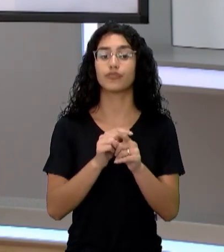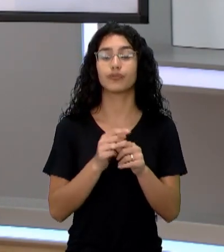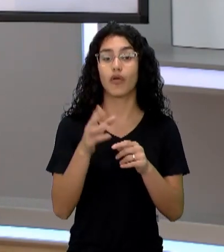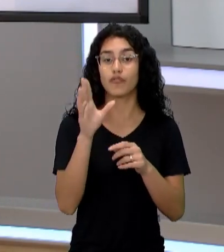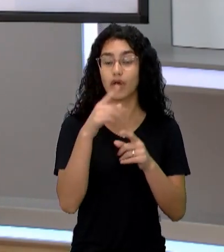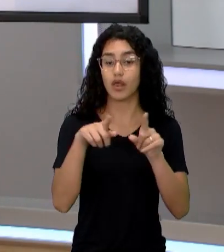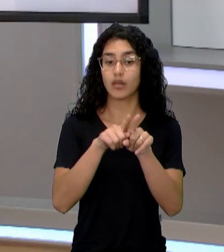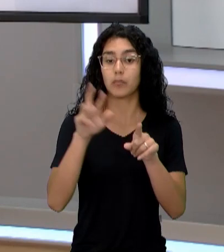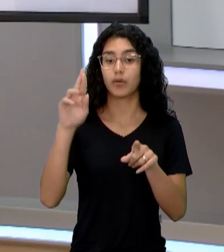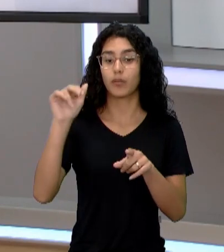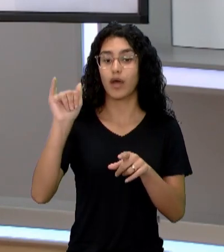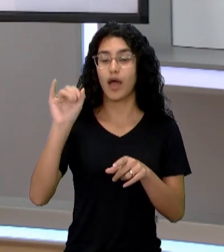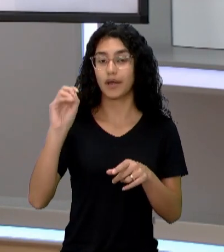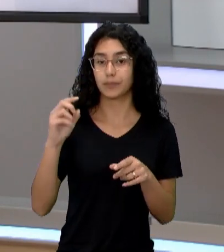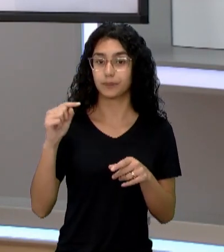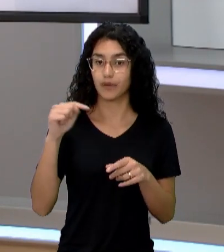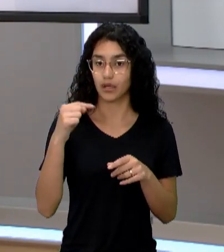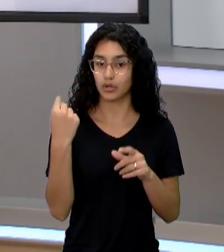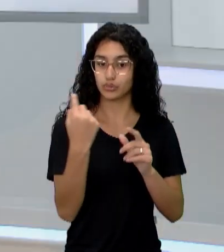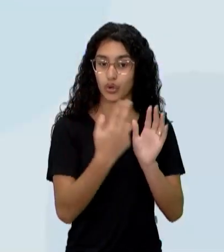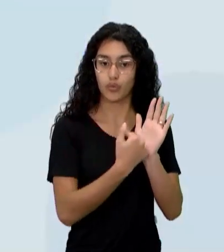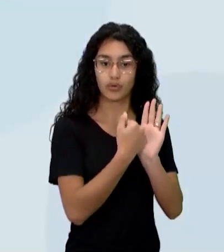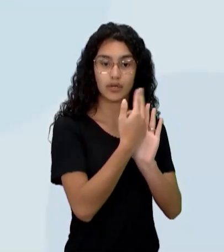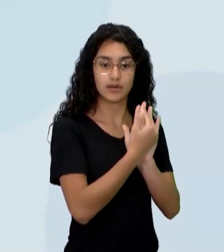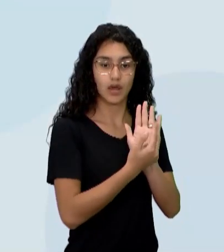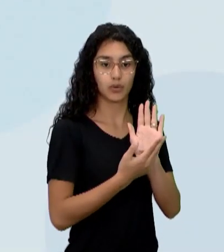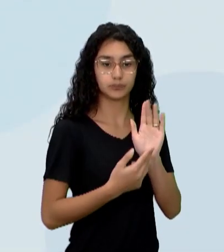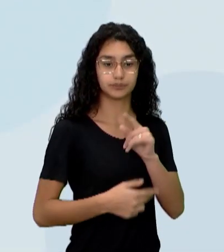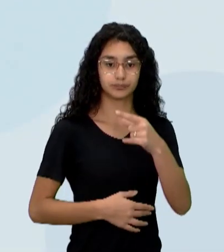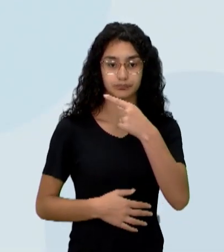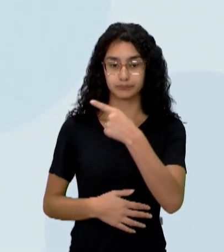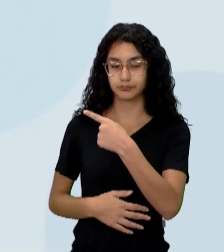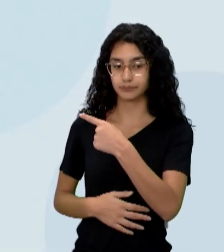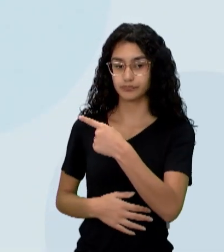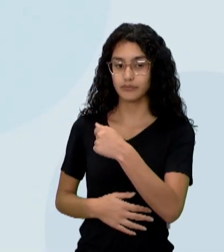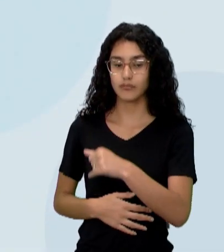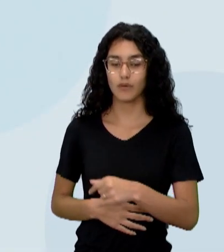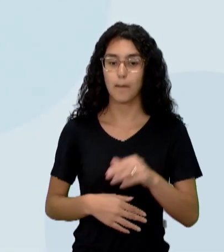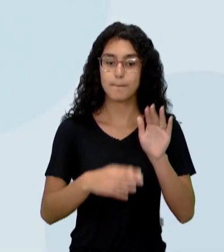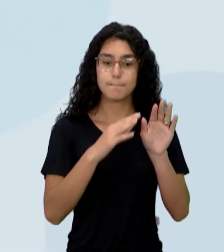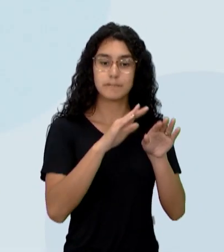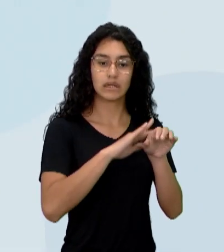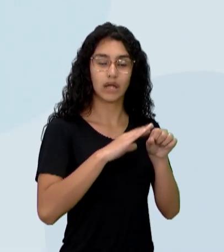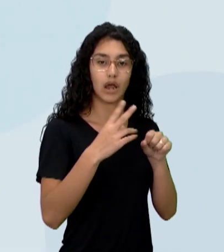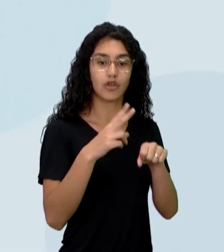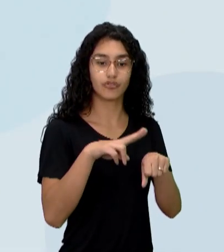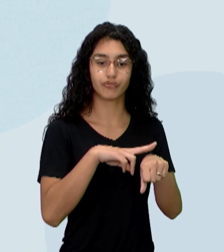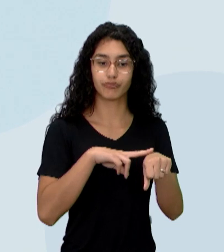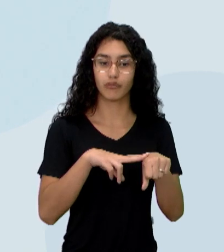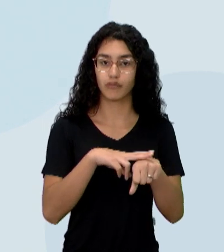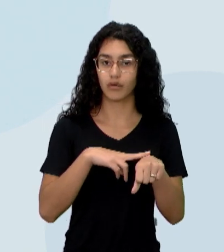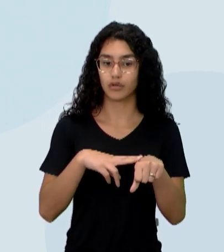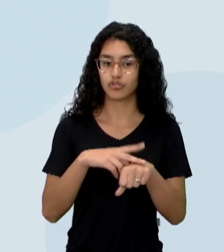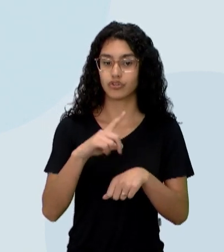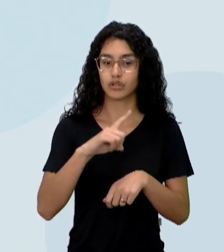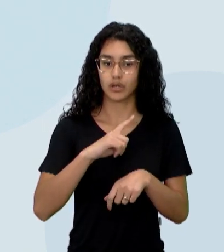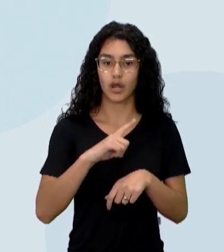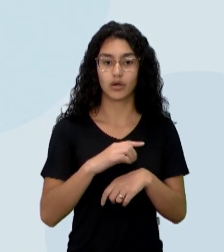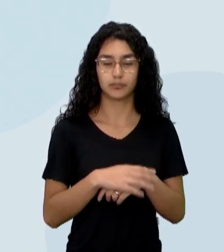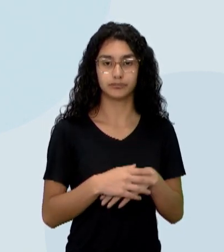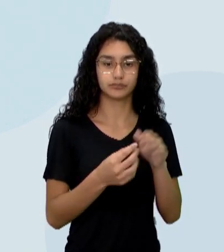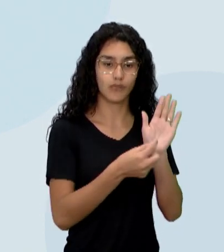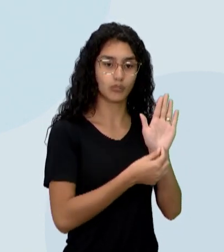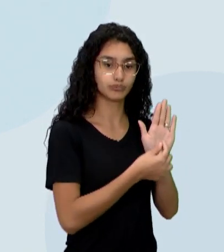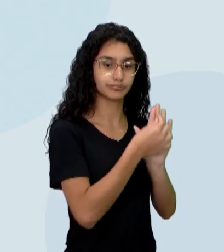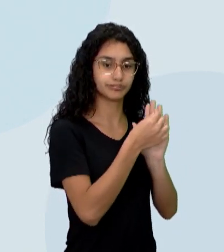para você. Aqui no nosso desenho, eu vou pintar o raio de verde, ó. Nós temos um raio aqui, tá vendo? Ó, de